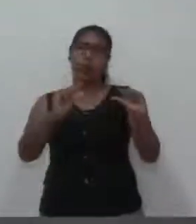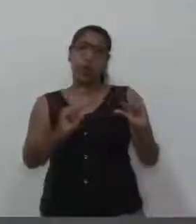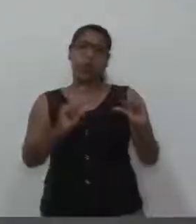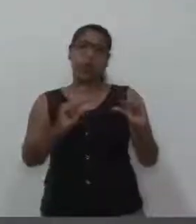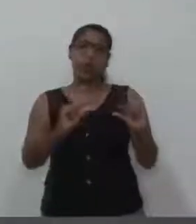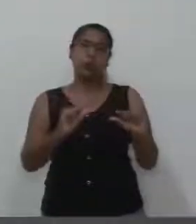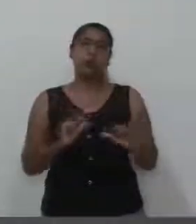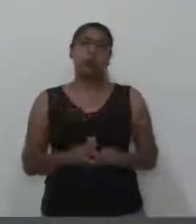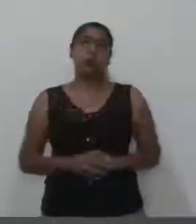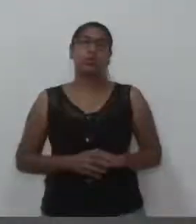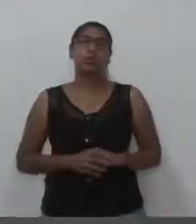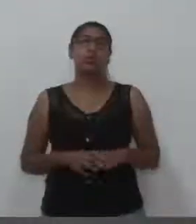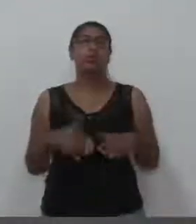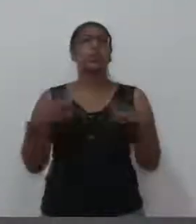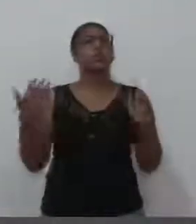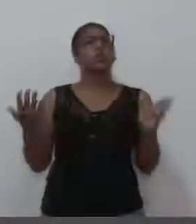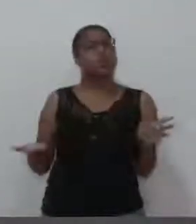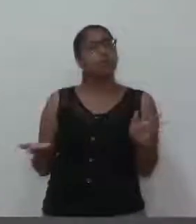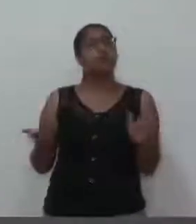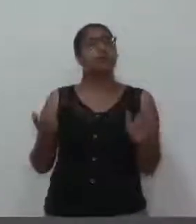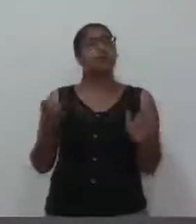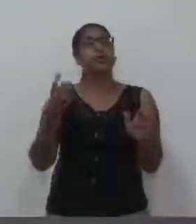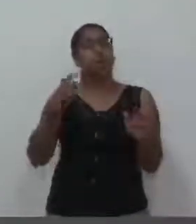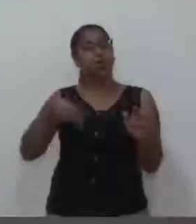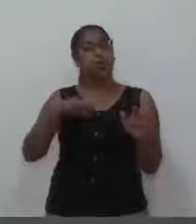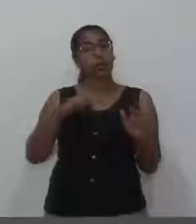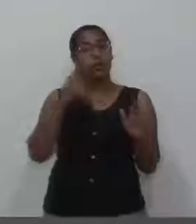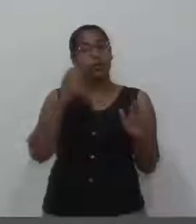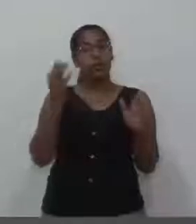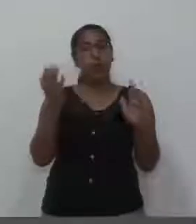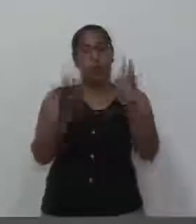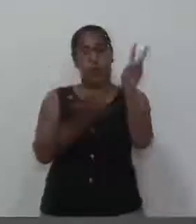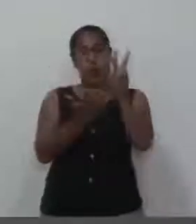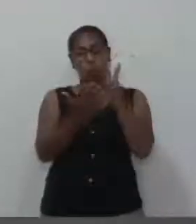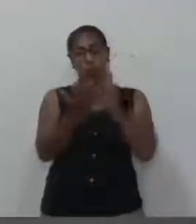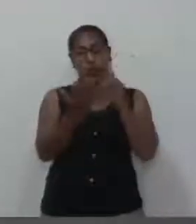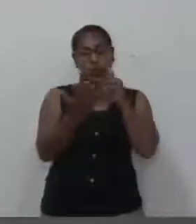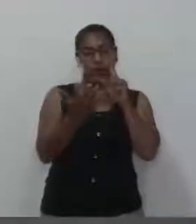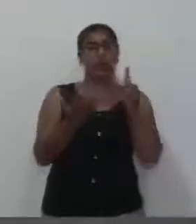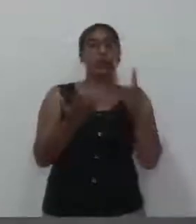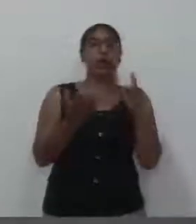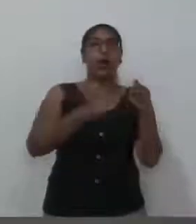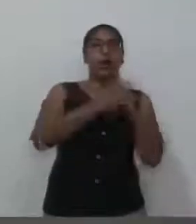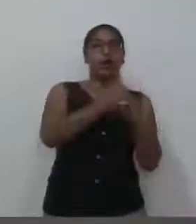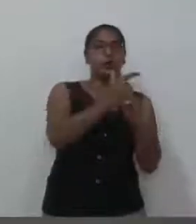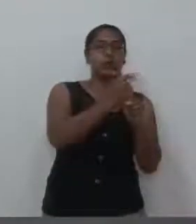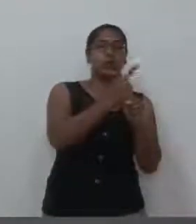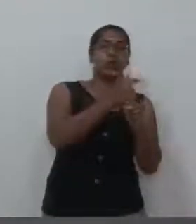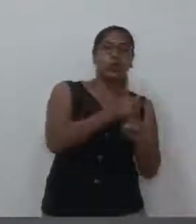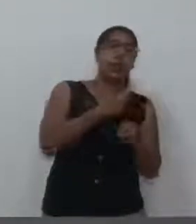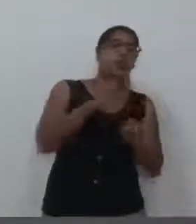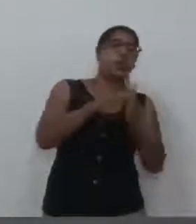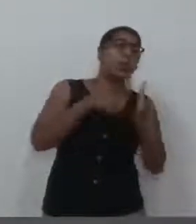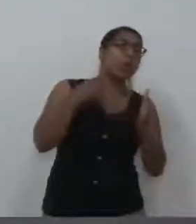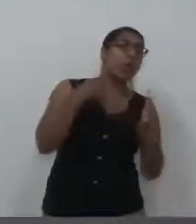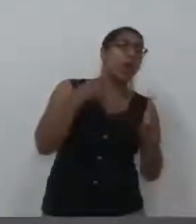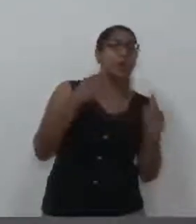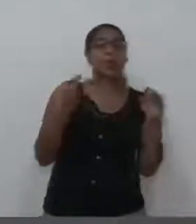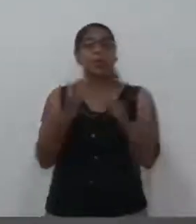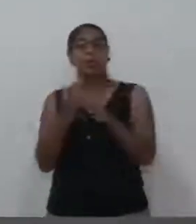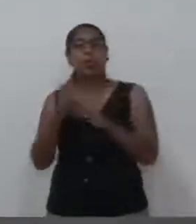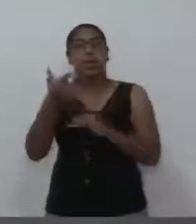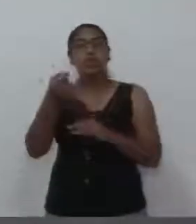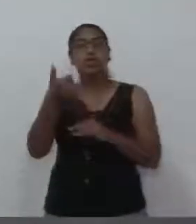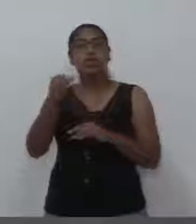menor. Então, se a gente olhar aqui o consumo de maio de 2017 para maio de 2018,